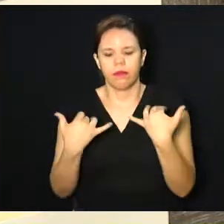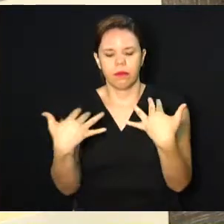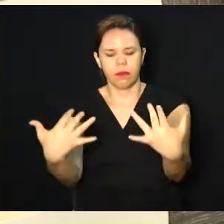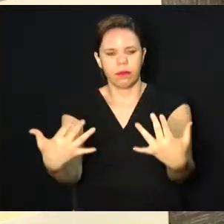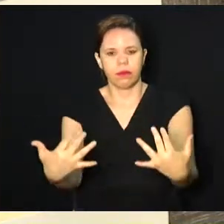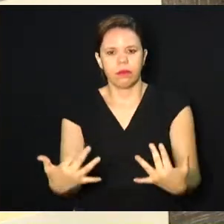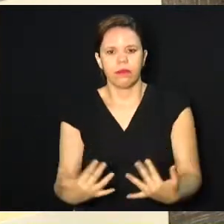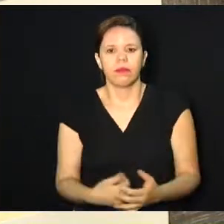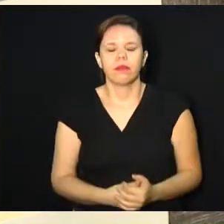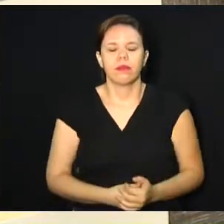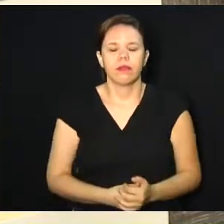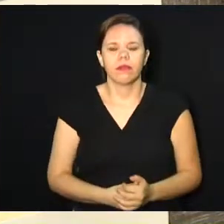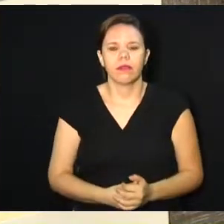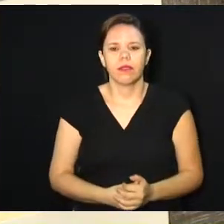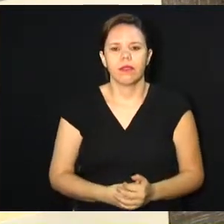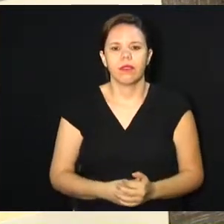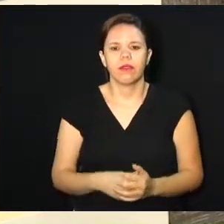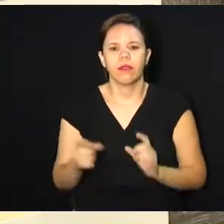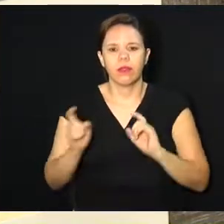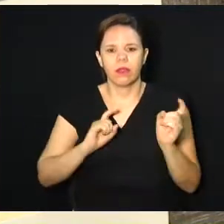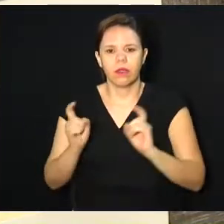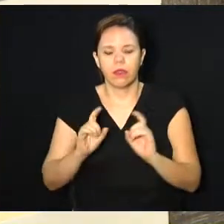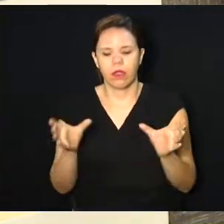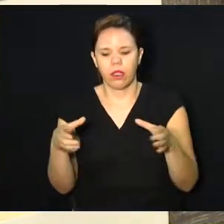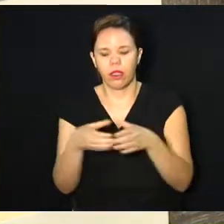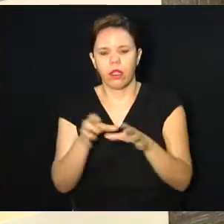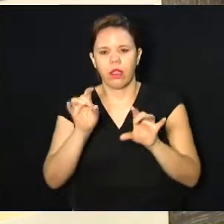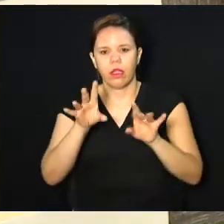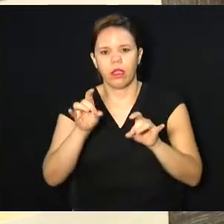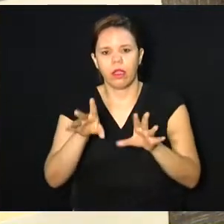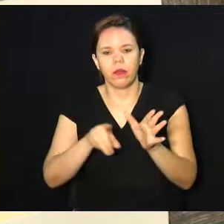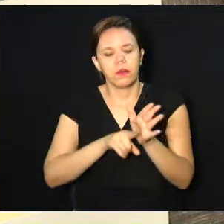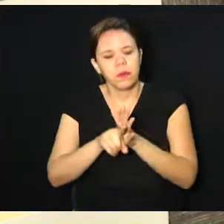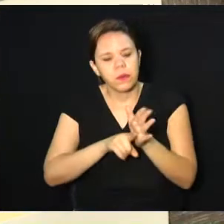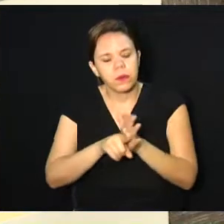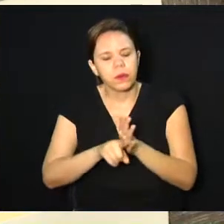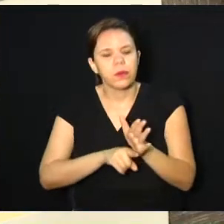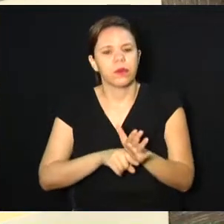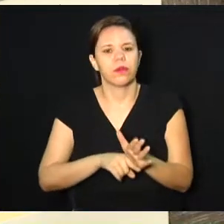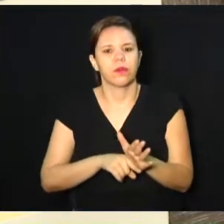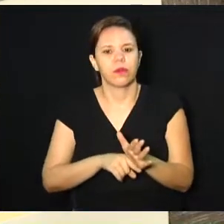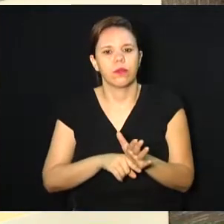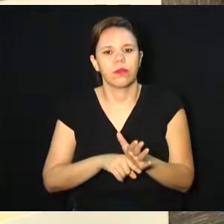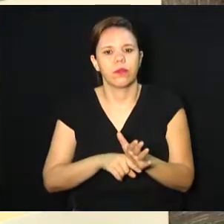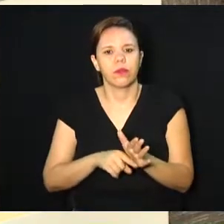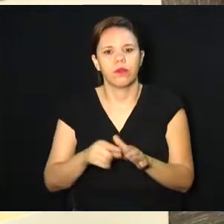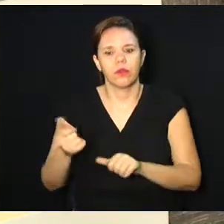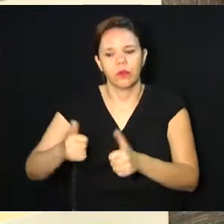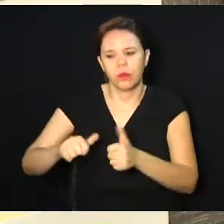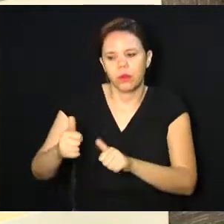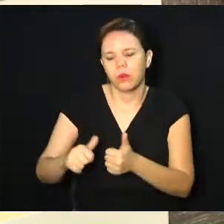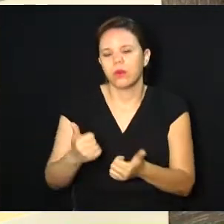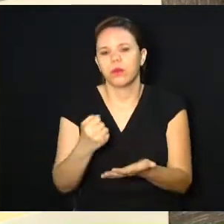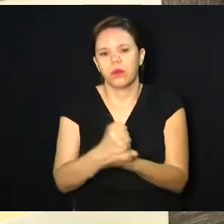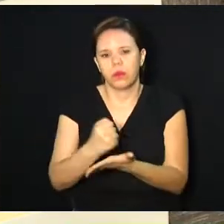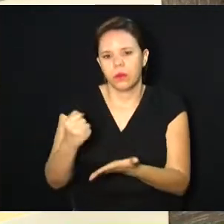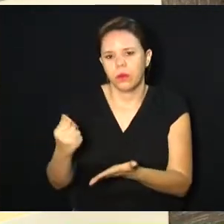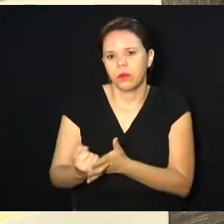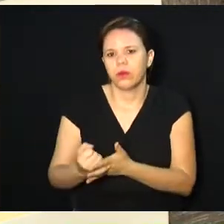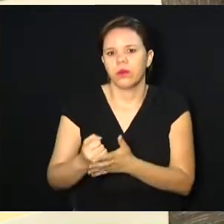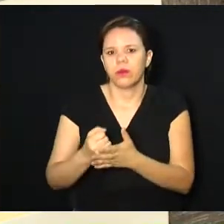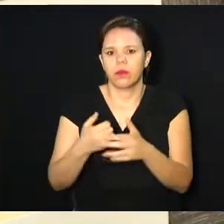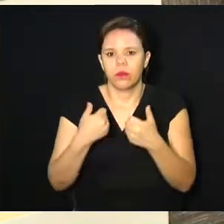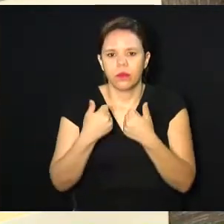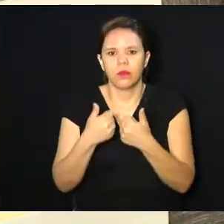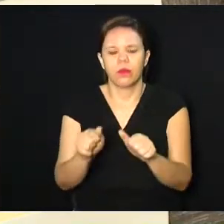Municipal, onde será realizada a reunião da Comissão Especial de Estudos sobre licitação do transporte coletivo, que é presidida